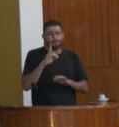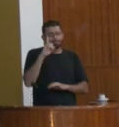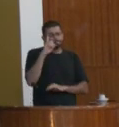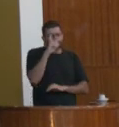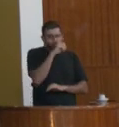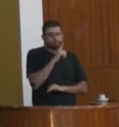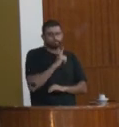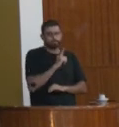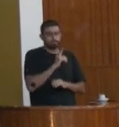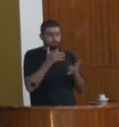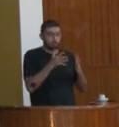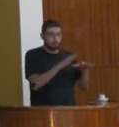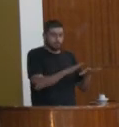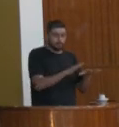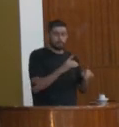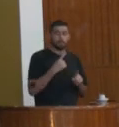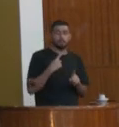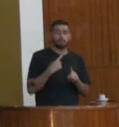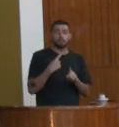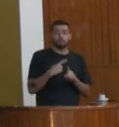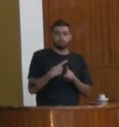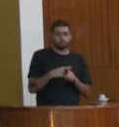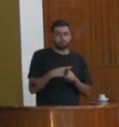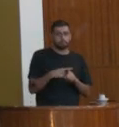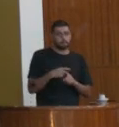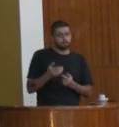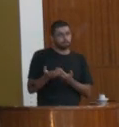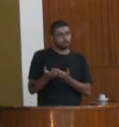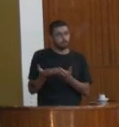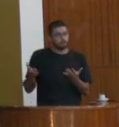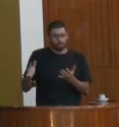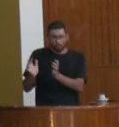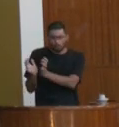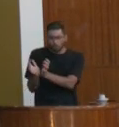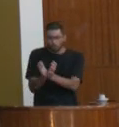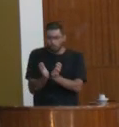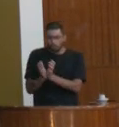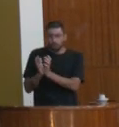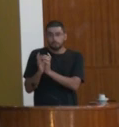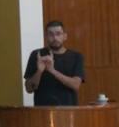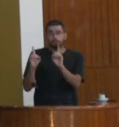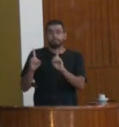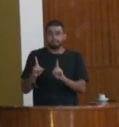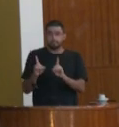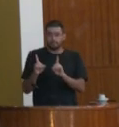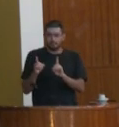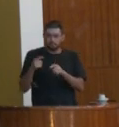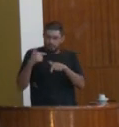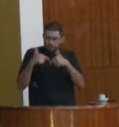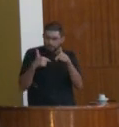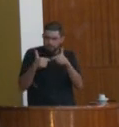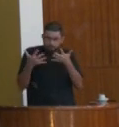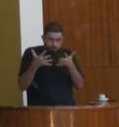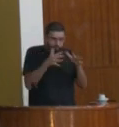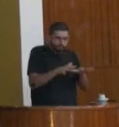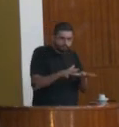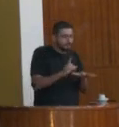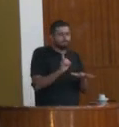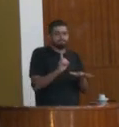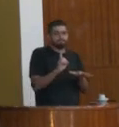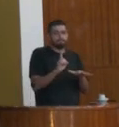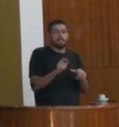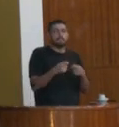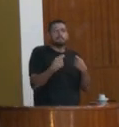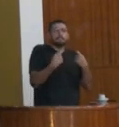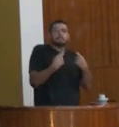inclusão dessas pessoas no mercado de trabalho, mas também com seus colegas de trabalho. Os colegas